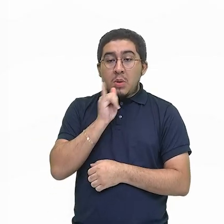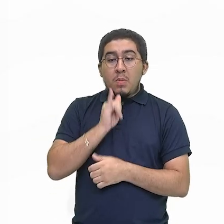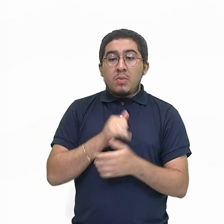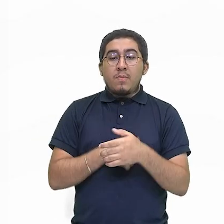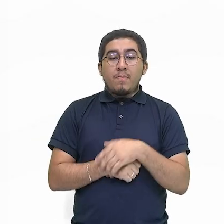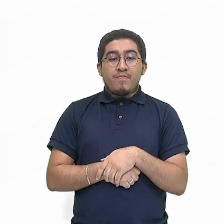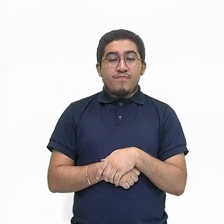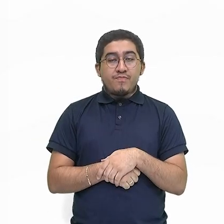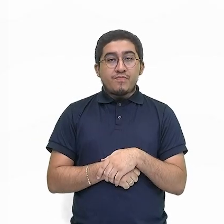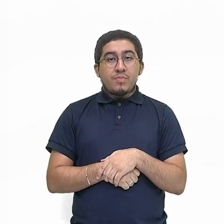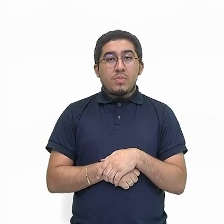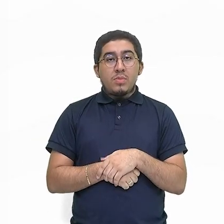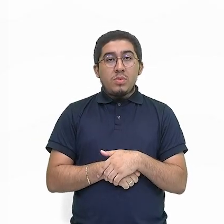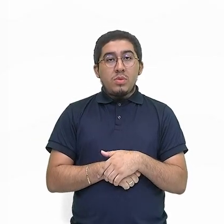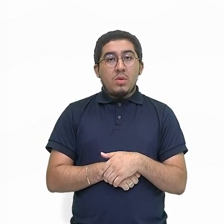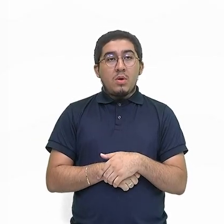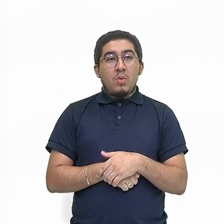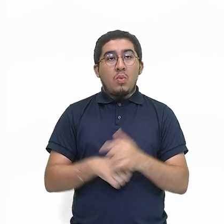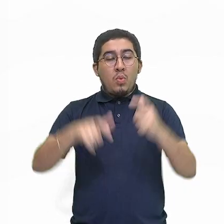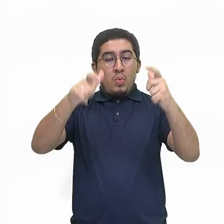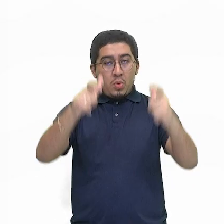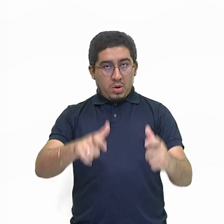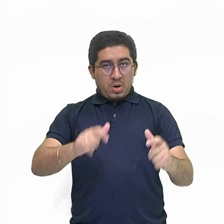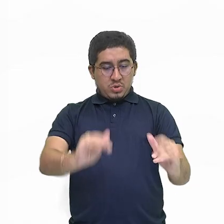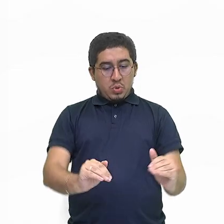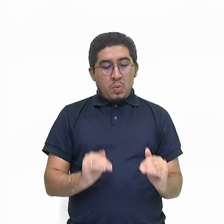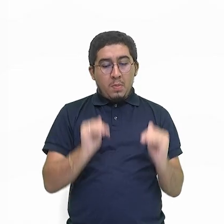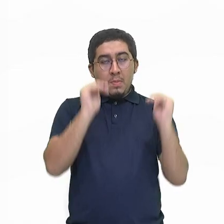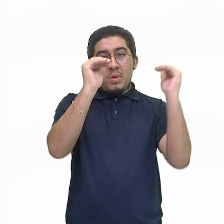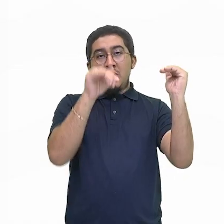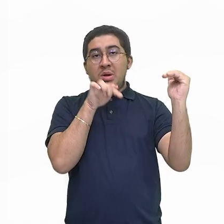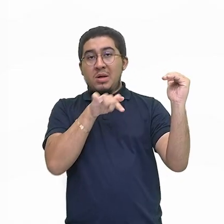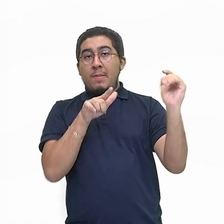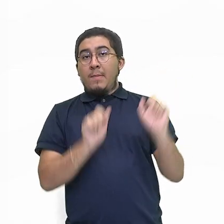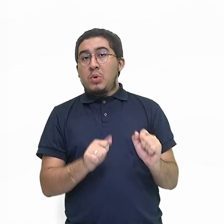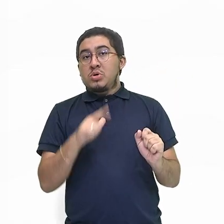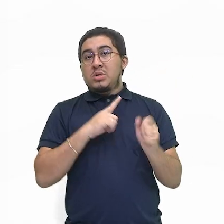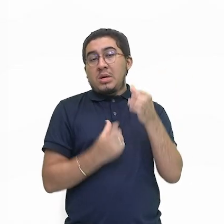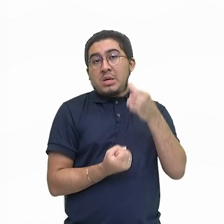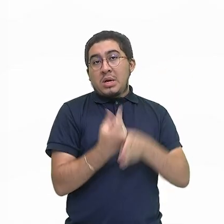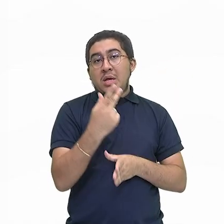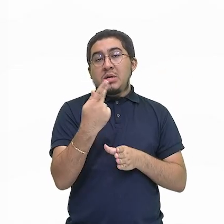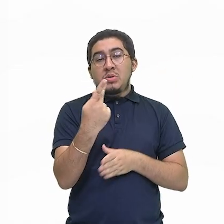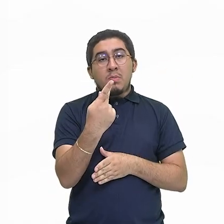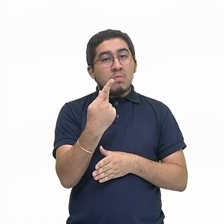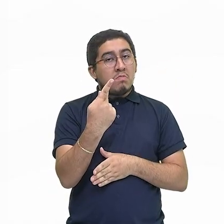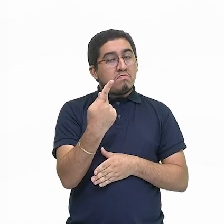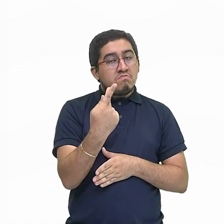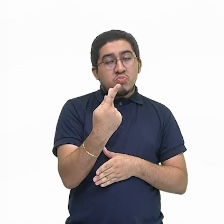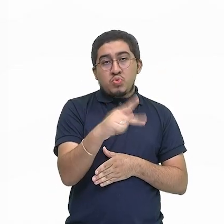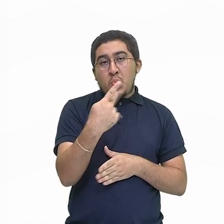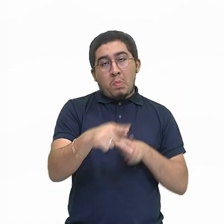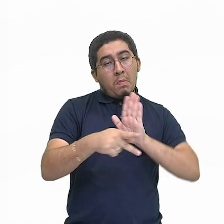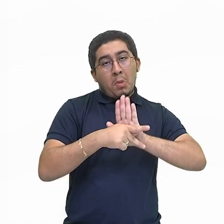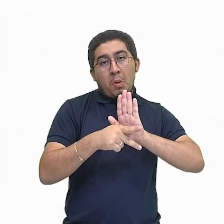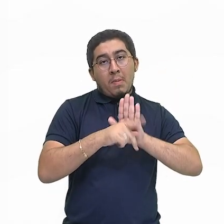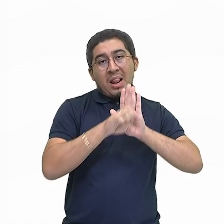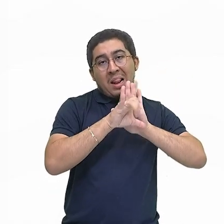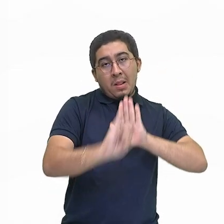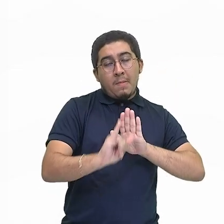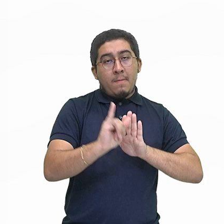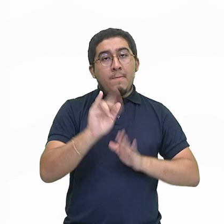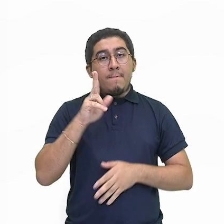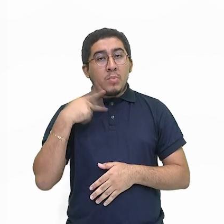um Estado soberano pode criar suas próprias leis políticas sem interferência de